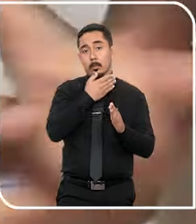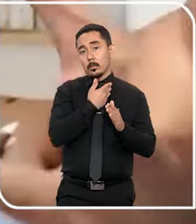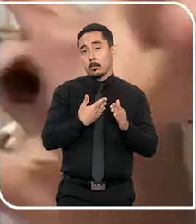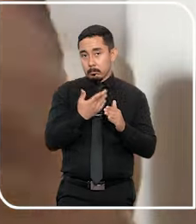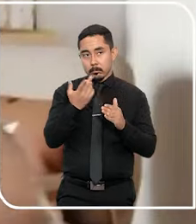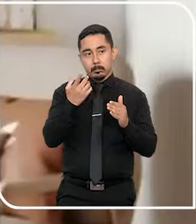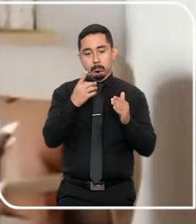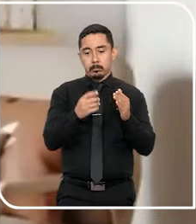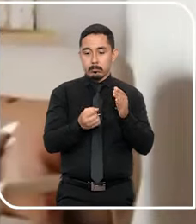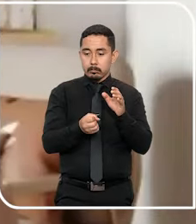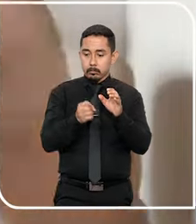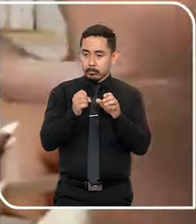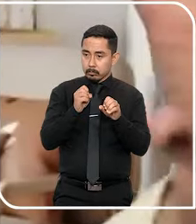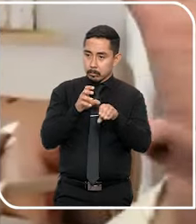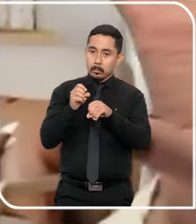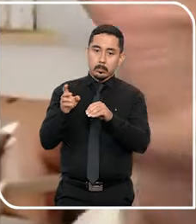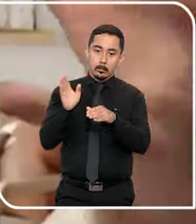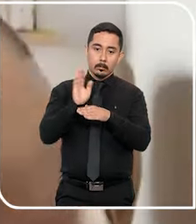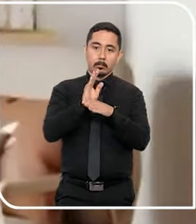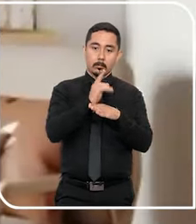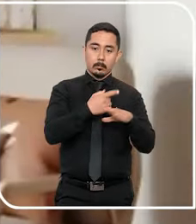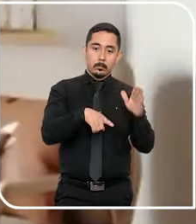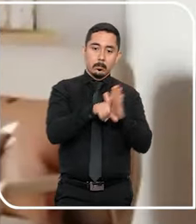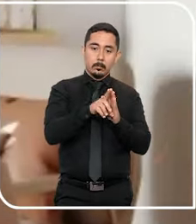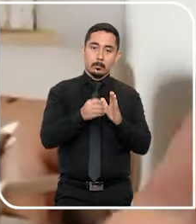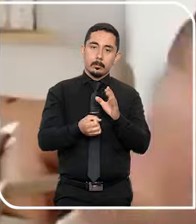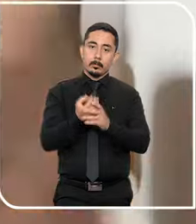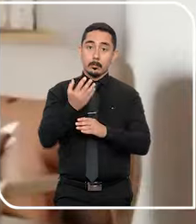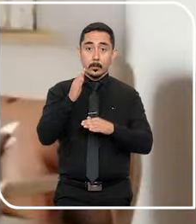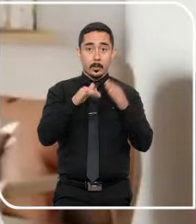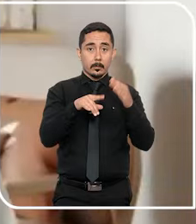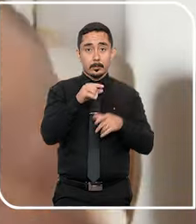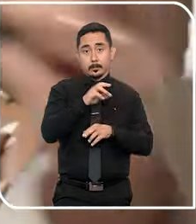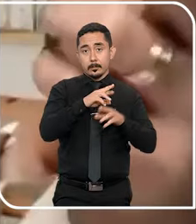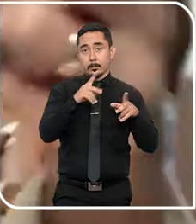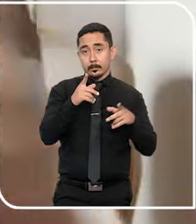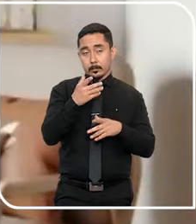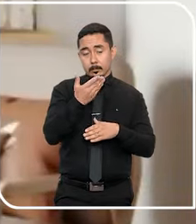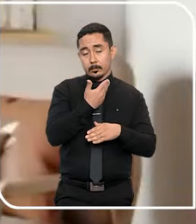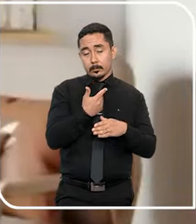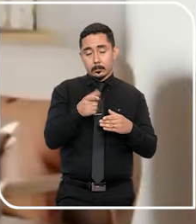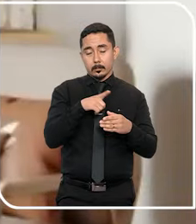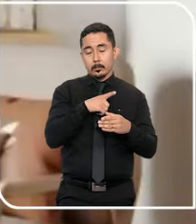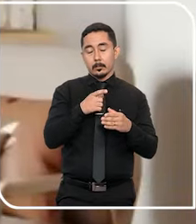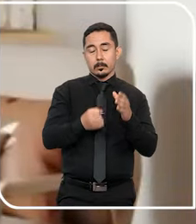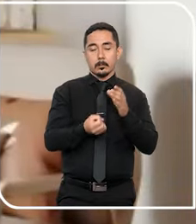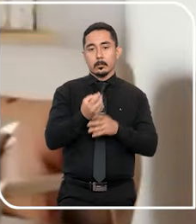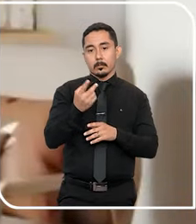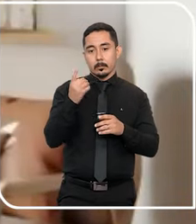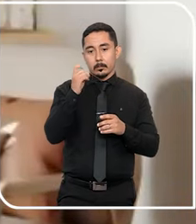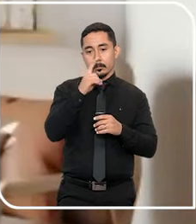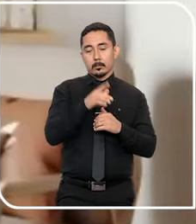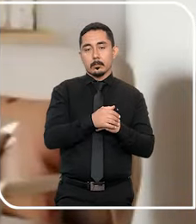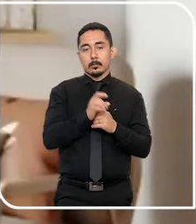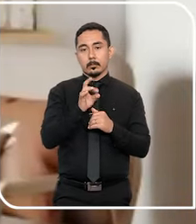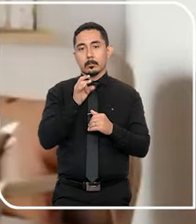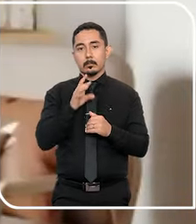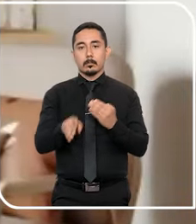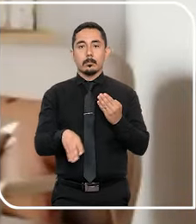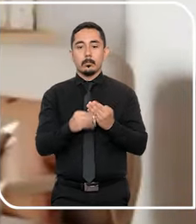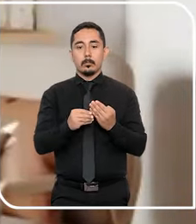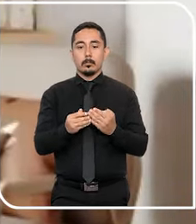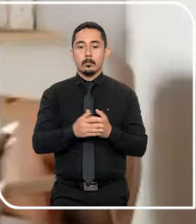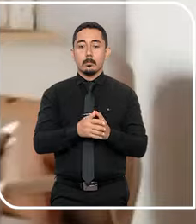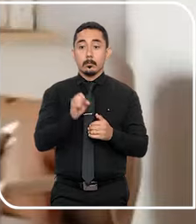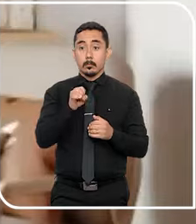afirmativas do Estado muitas vezes são para equalizar as próprias diferenças que o estado cria então e eh enfim é só